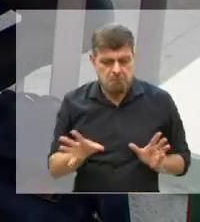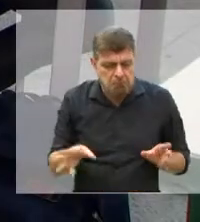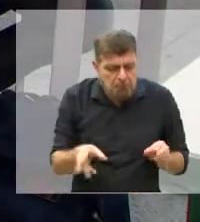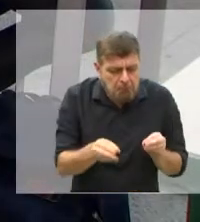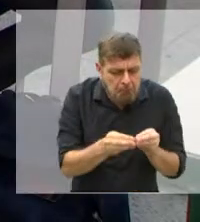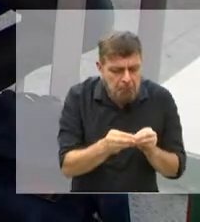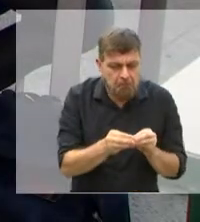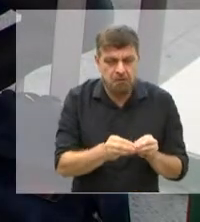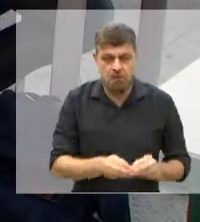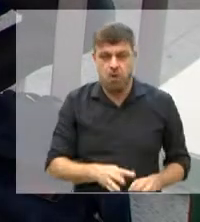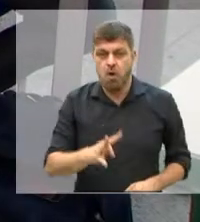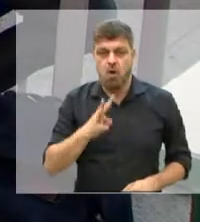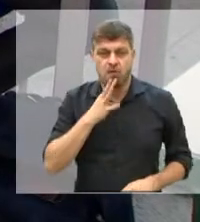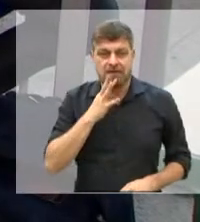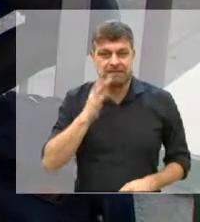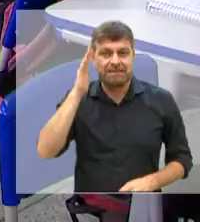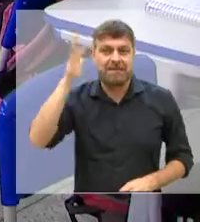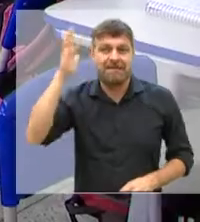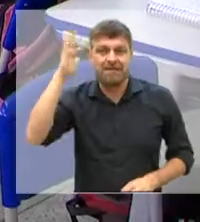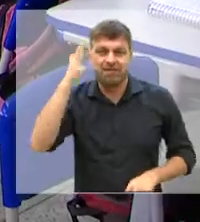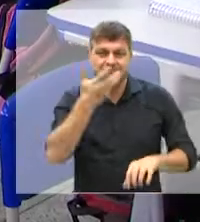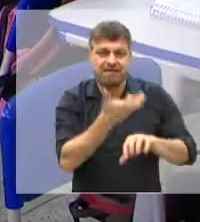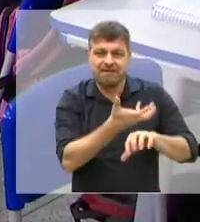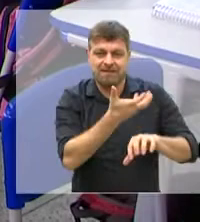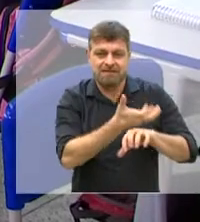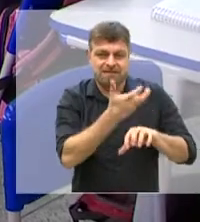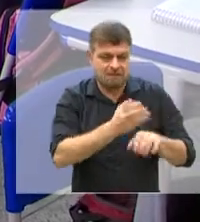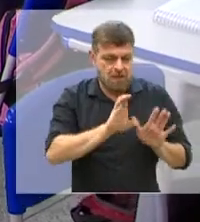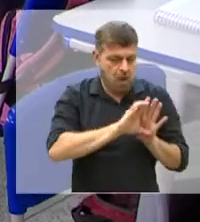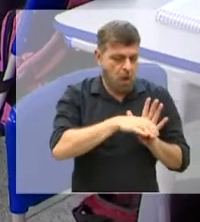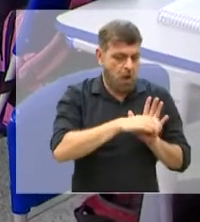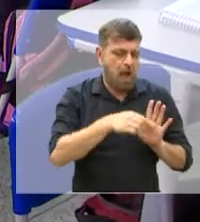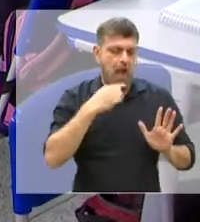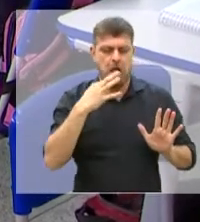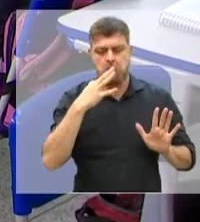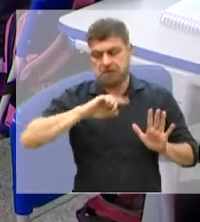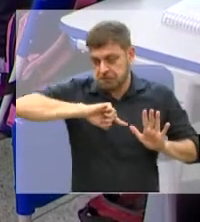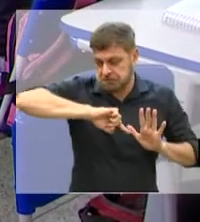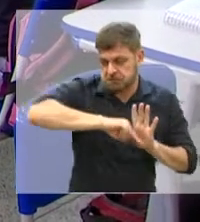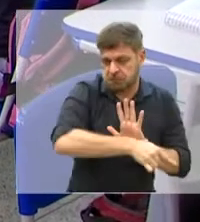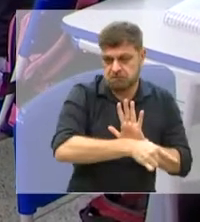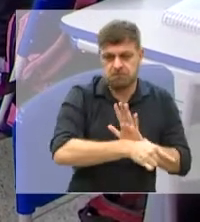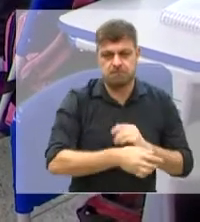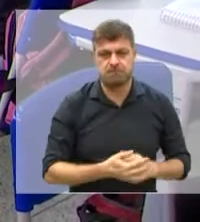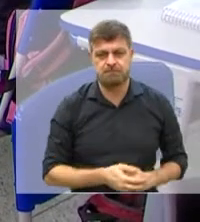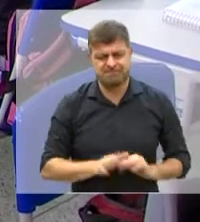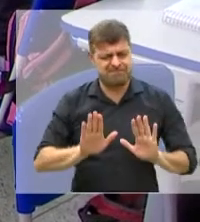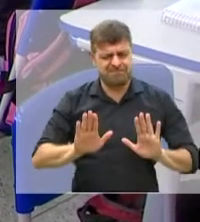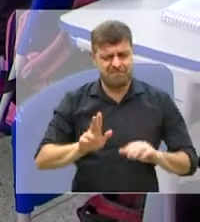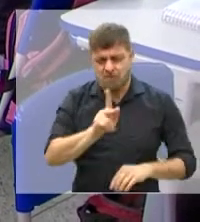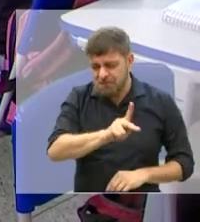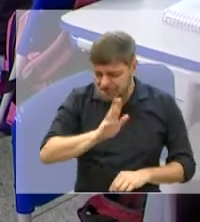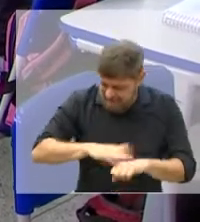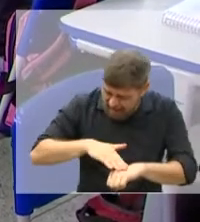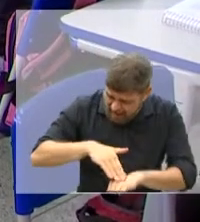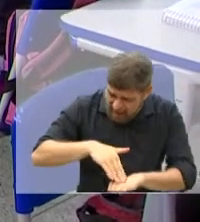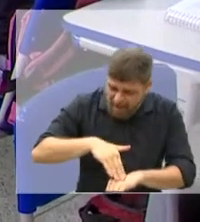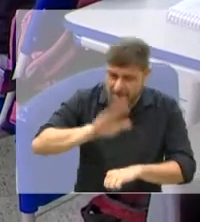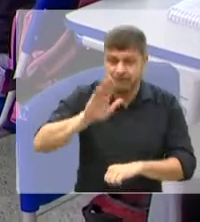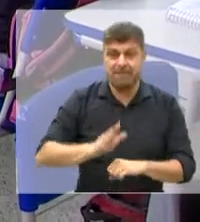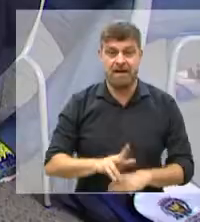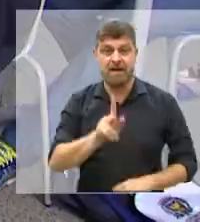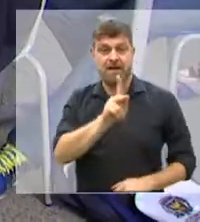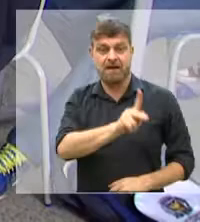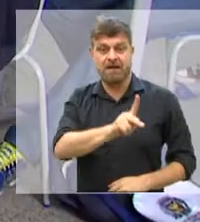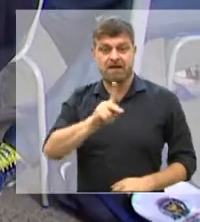um domínio técnico, né, do conteúdo com o qual ele vai trabalhar ou de métodos de ensino. Tem muito a ver com a